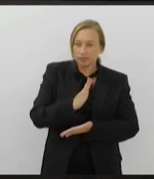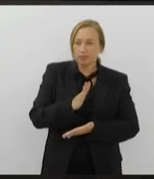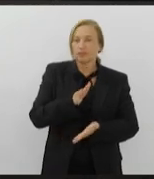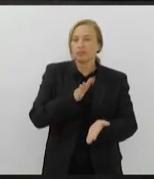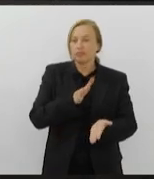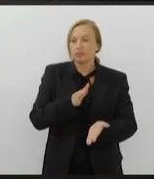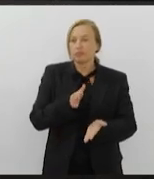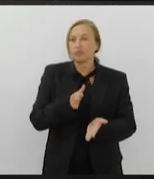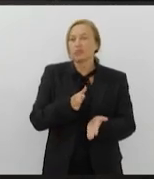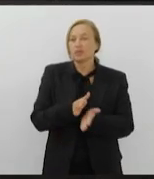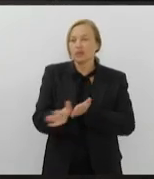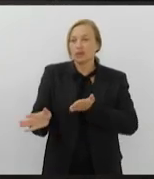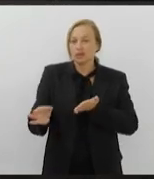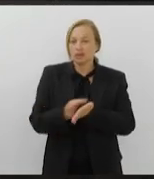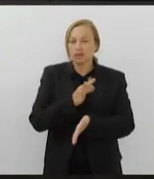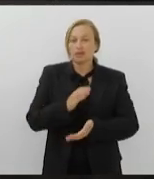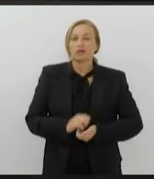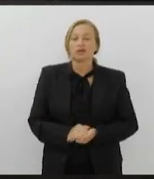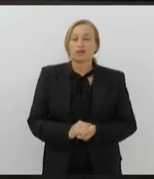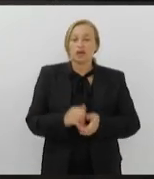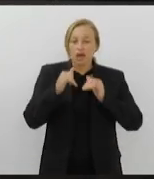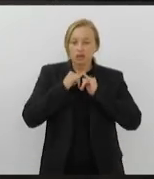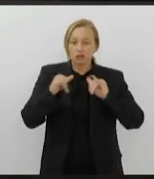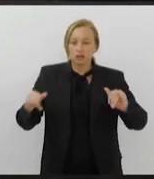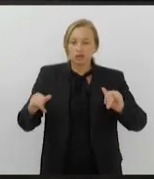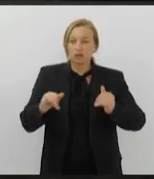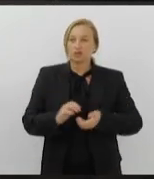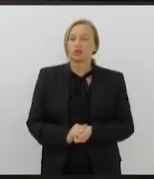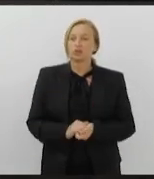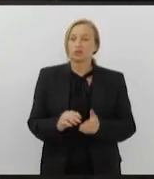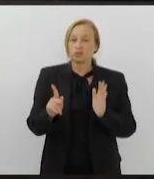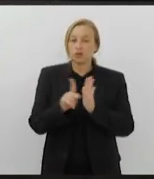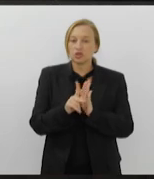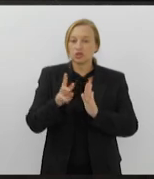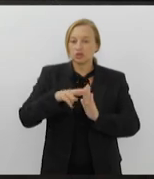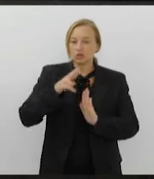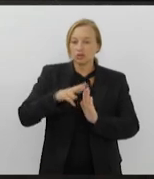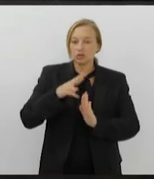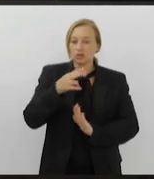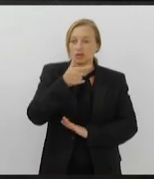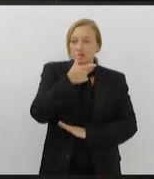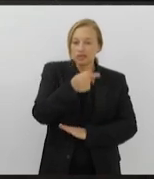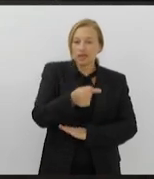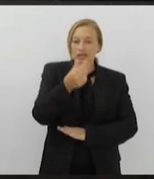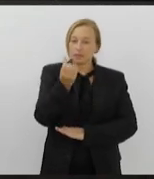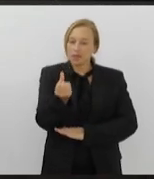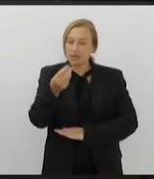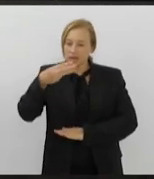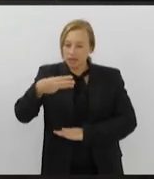à promulgação. Anuncio. Projeto de resolução número